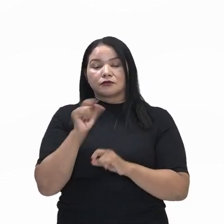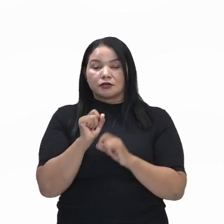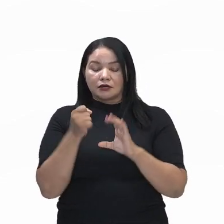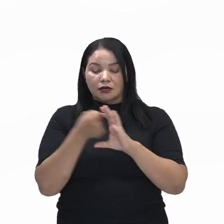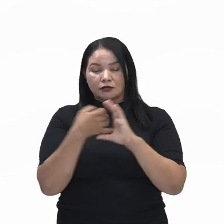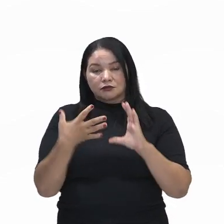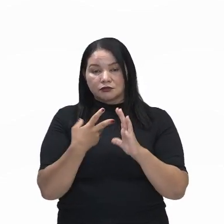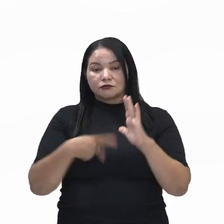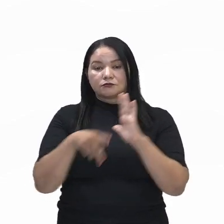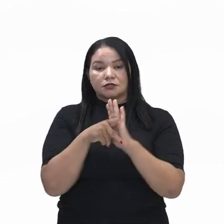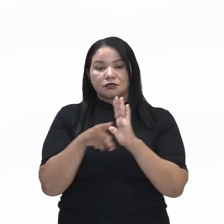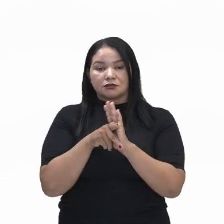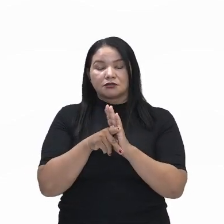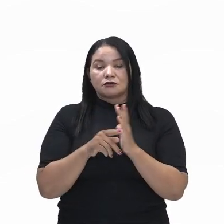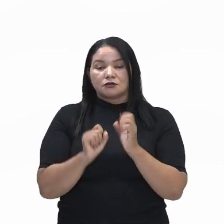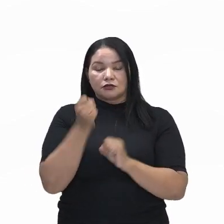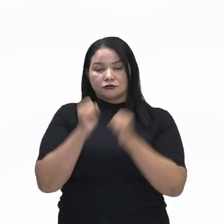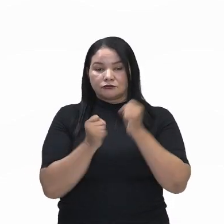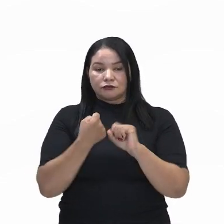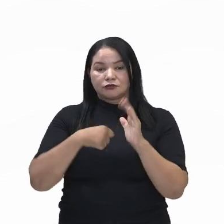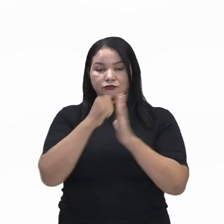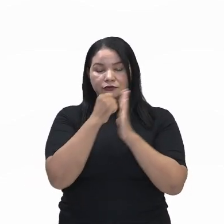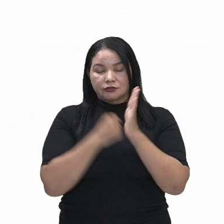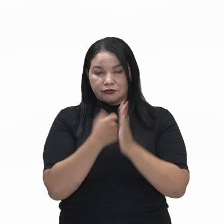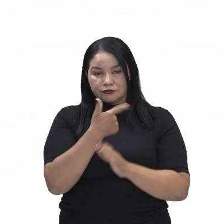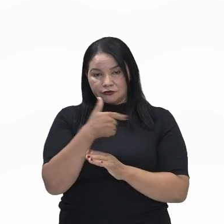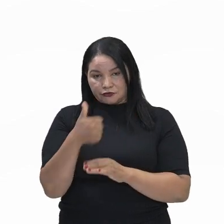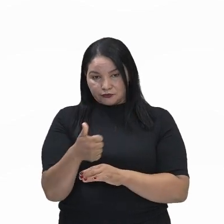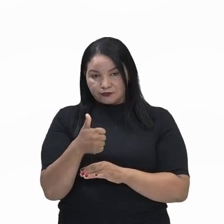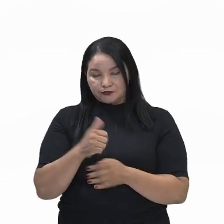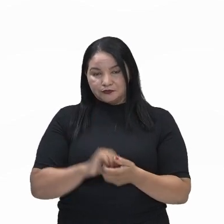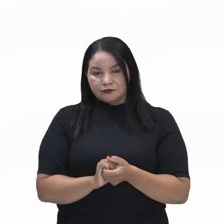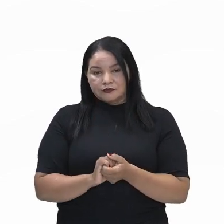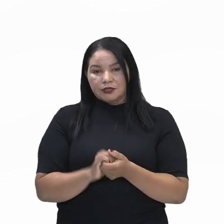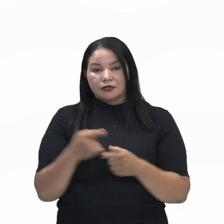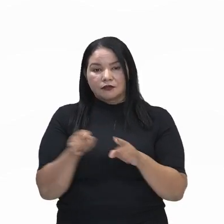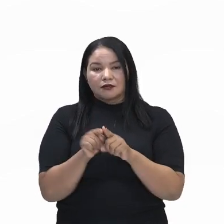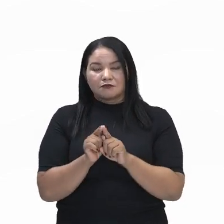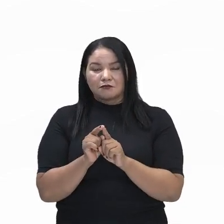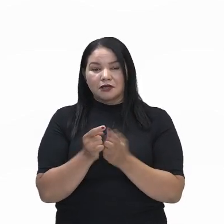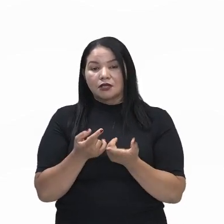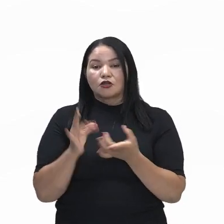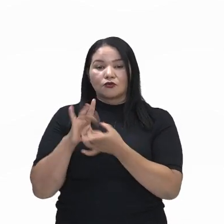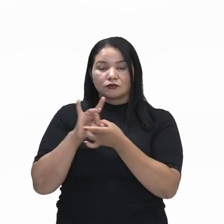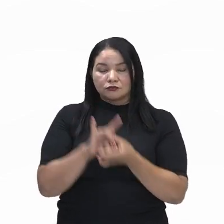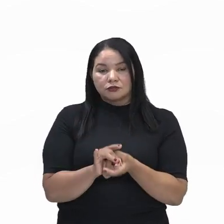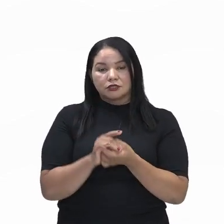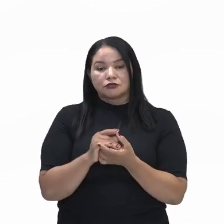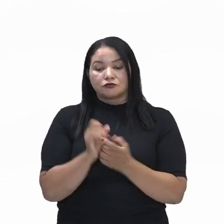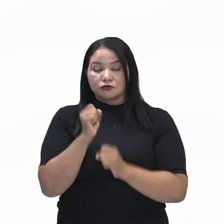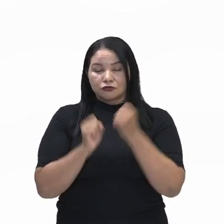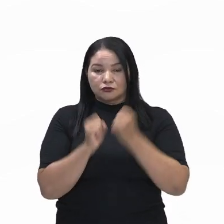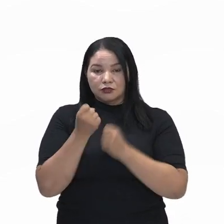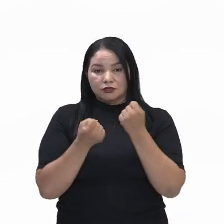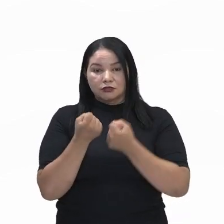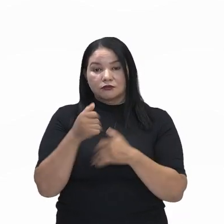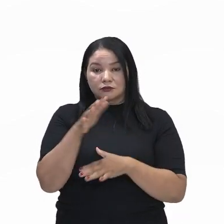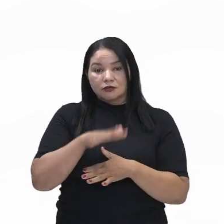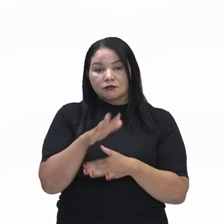no século XXI. E nesse contexto de industrialização, precisamos verificar justamente